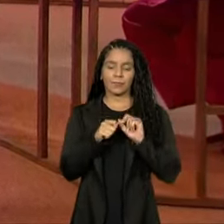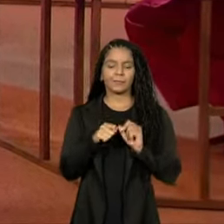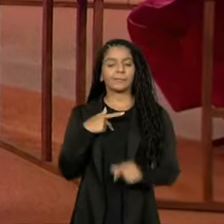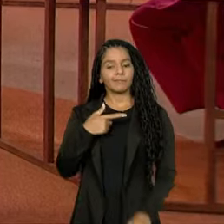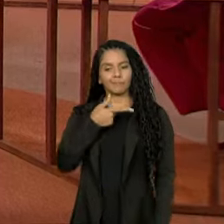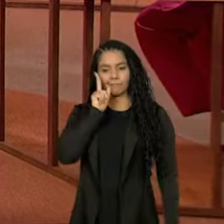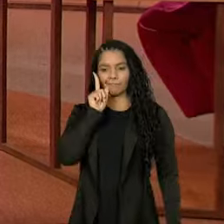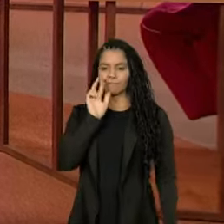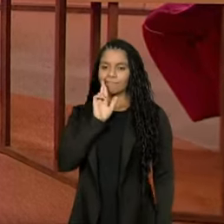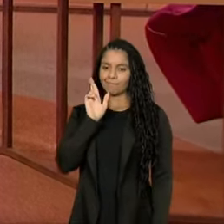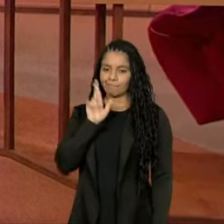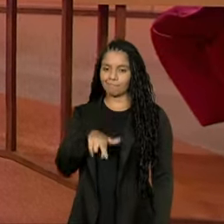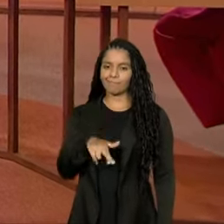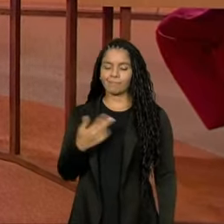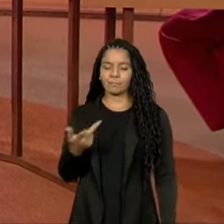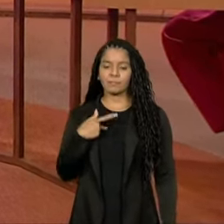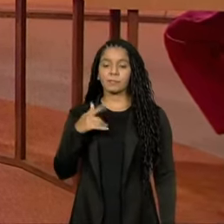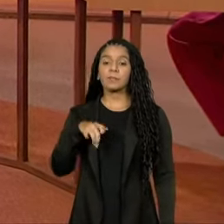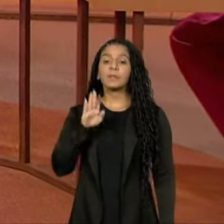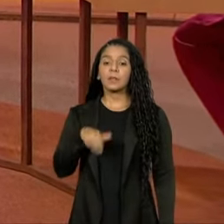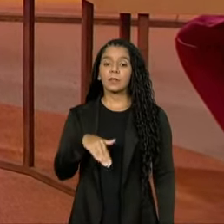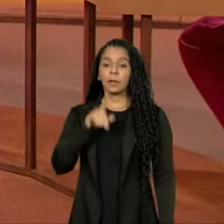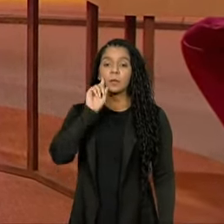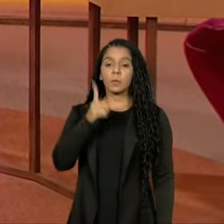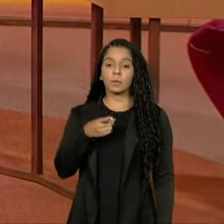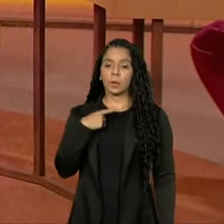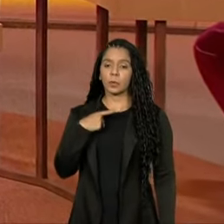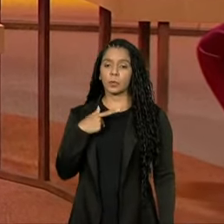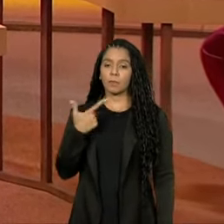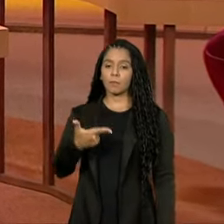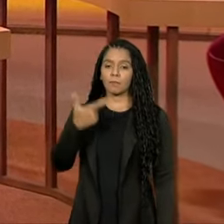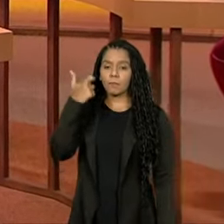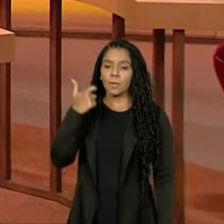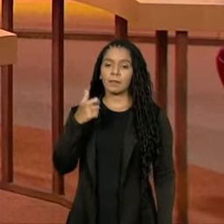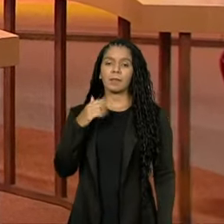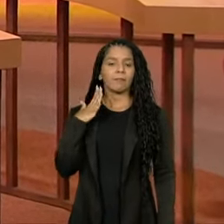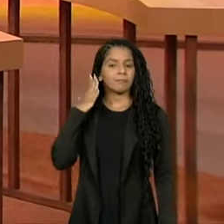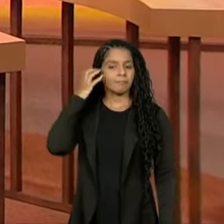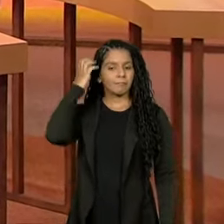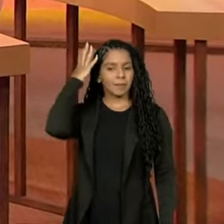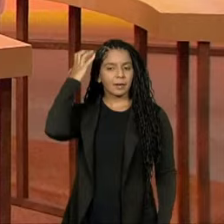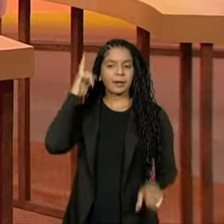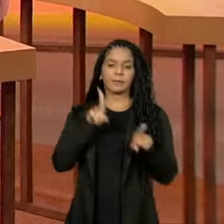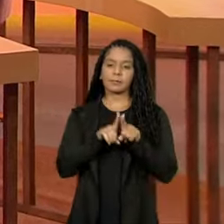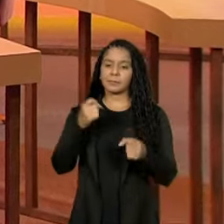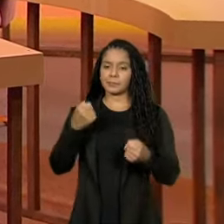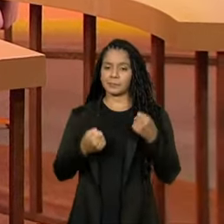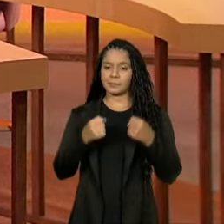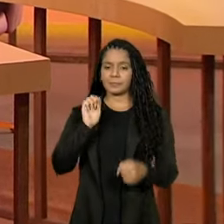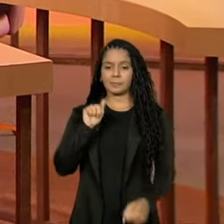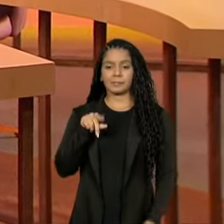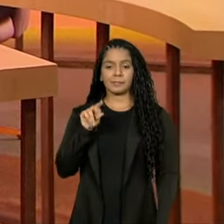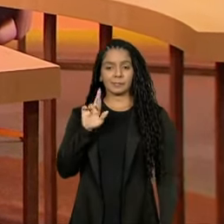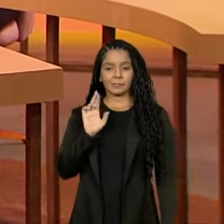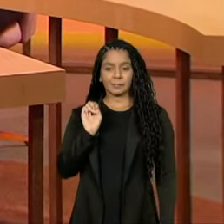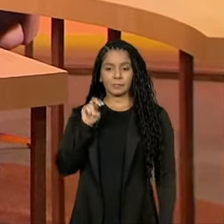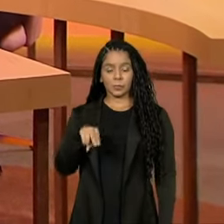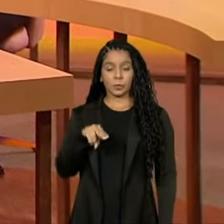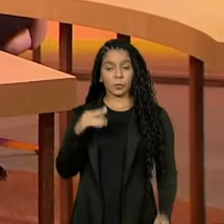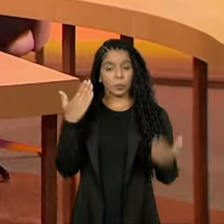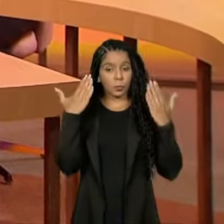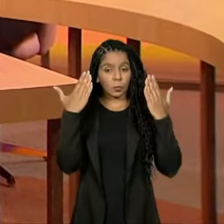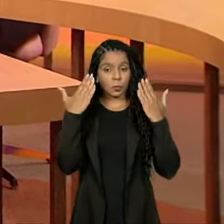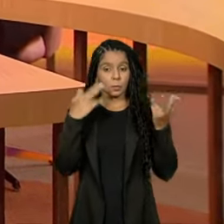ontem tivemos a resposta. Quem mandou matar Marielle Franco e Anderson Gomes? Os suspeitos já estão presos em Brasília.